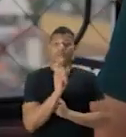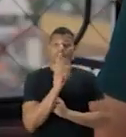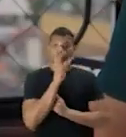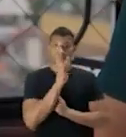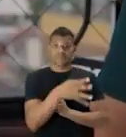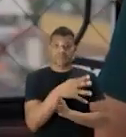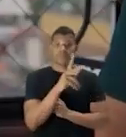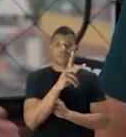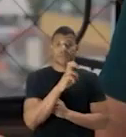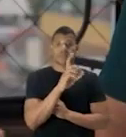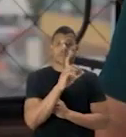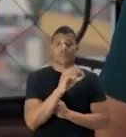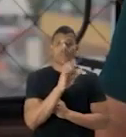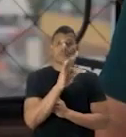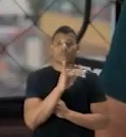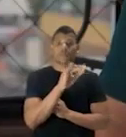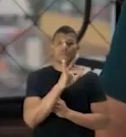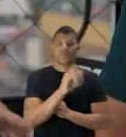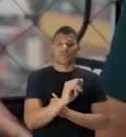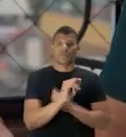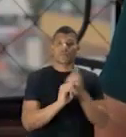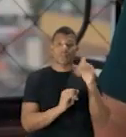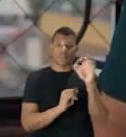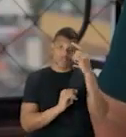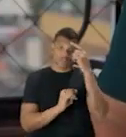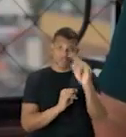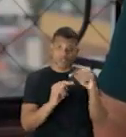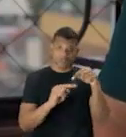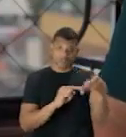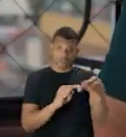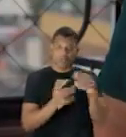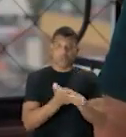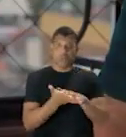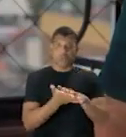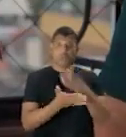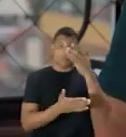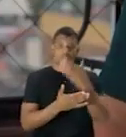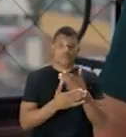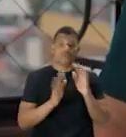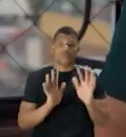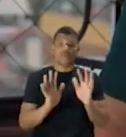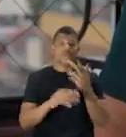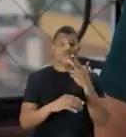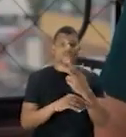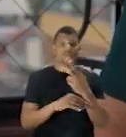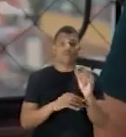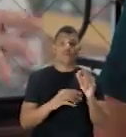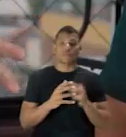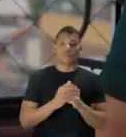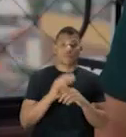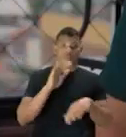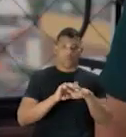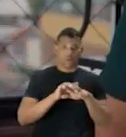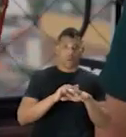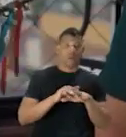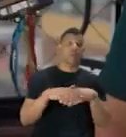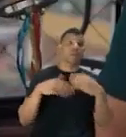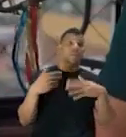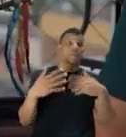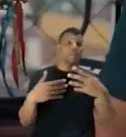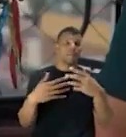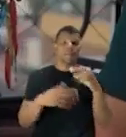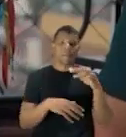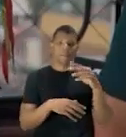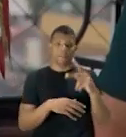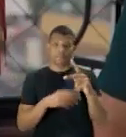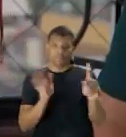depois foi comprovado que não havia nada disso. Mas o Tibério tinha feito samba. Falei, deixa no bip-bip, que eu passo lá, pego. Aí liguei